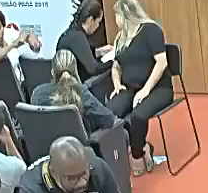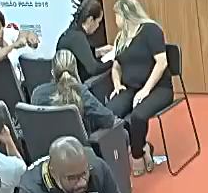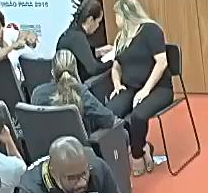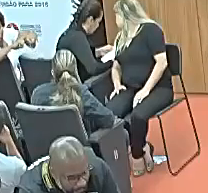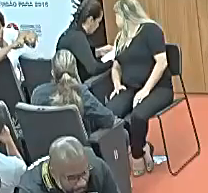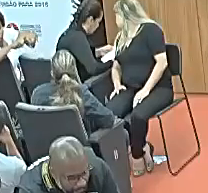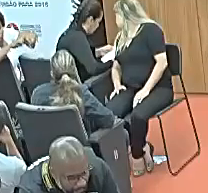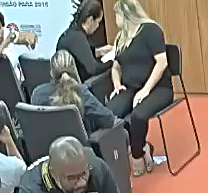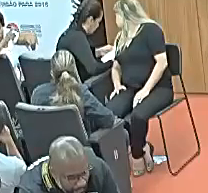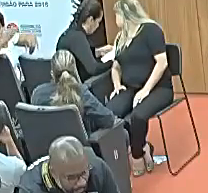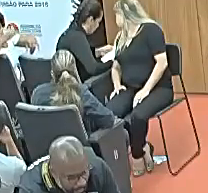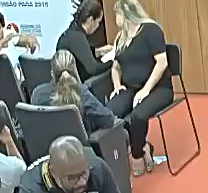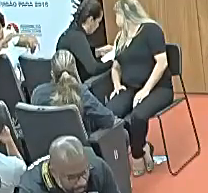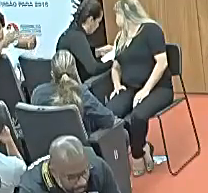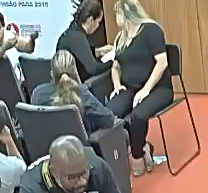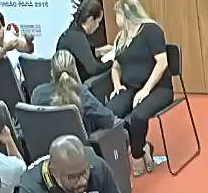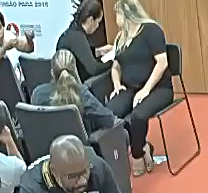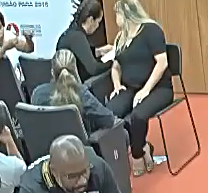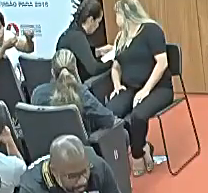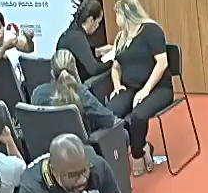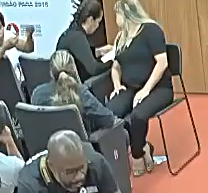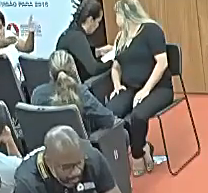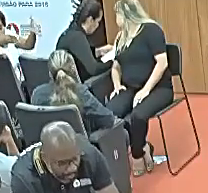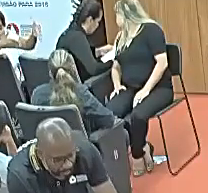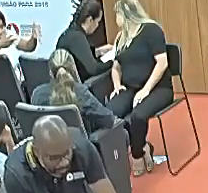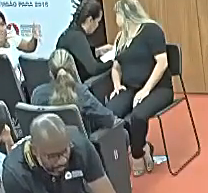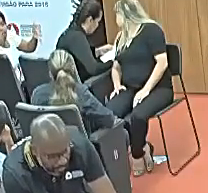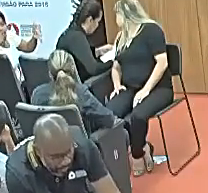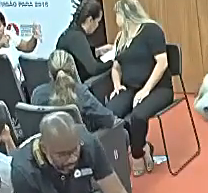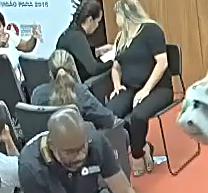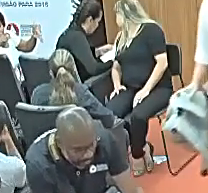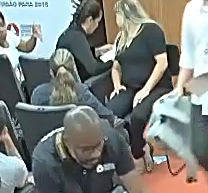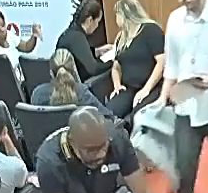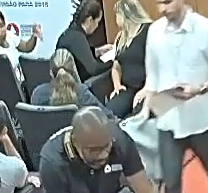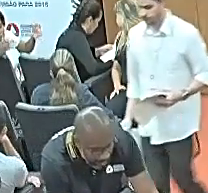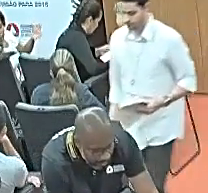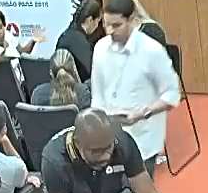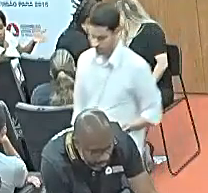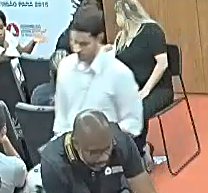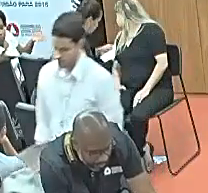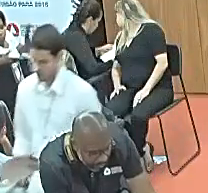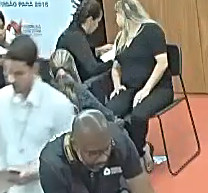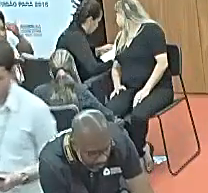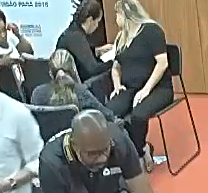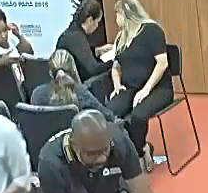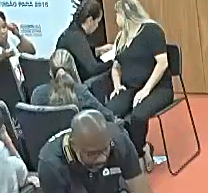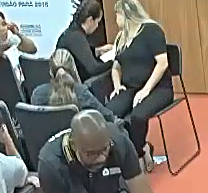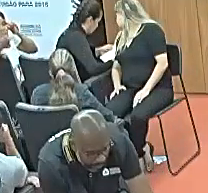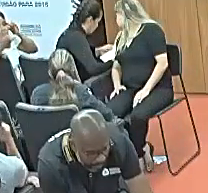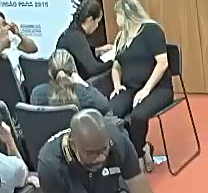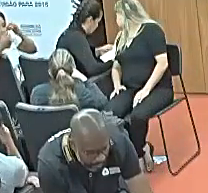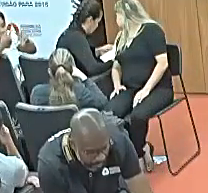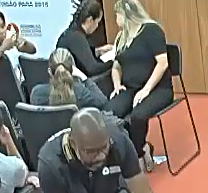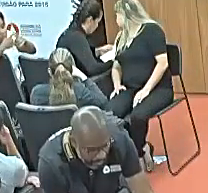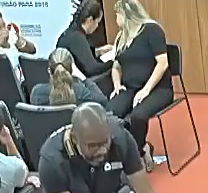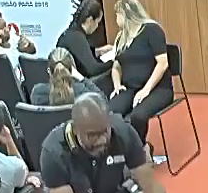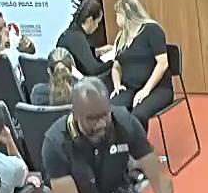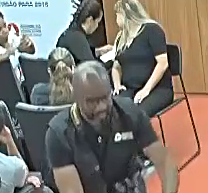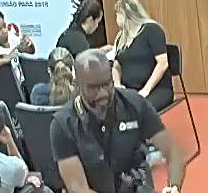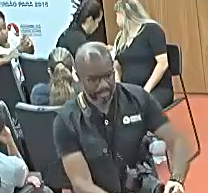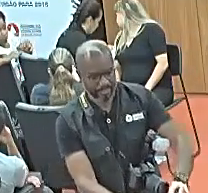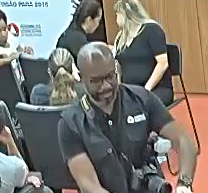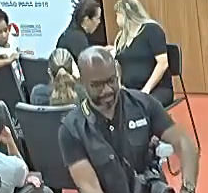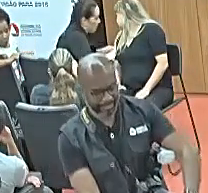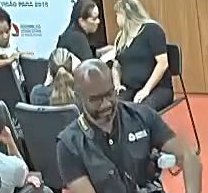continuando e criar a ação destinada ao fomento das atividades de cursinhos comunitários de formação de jovens de baixa renda para